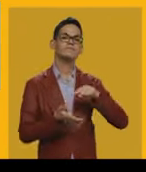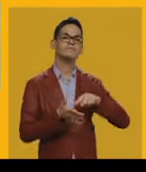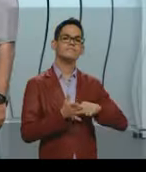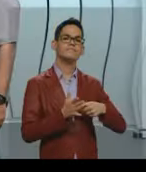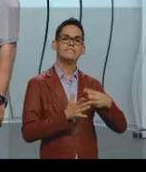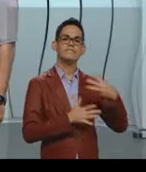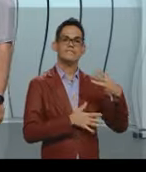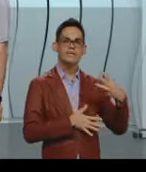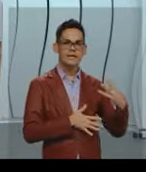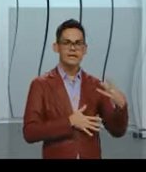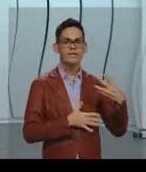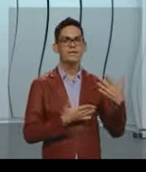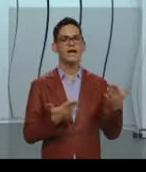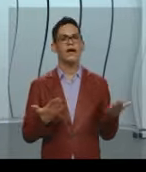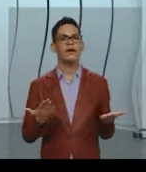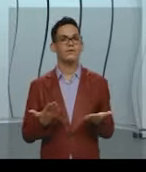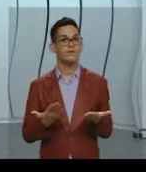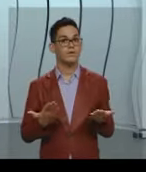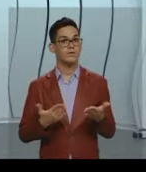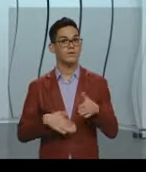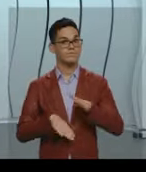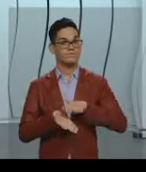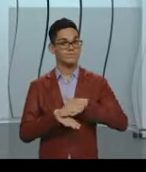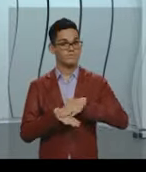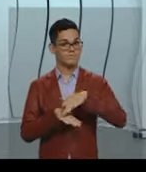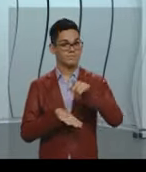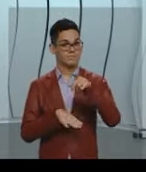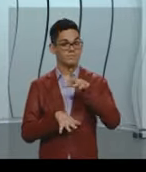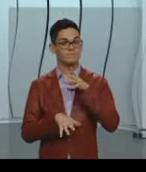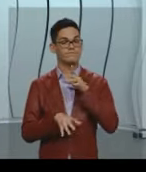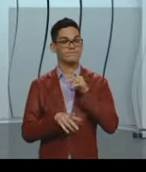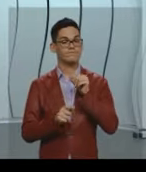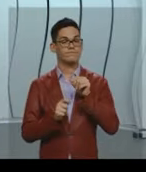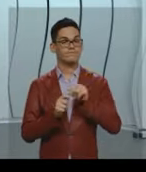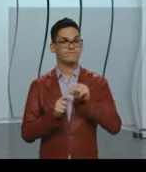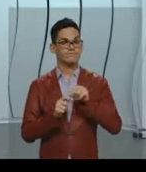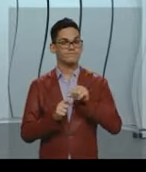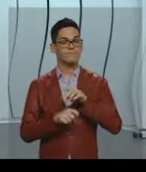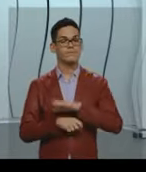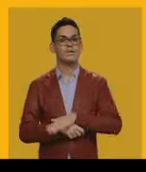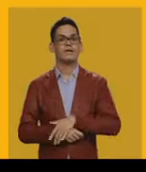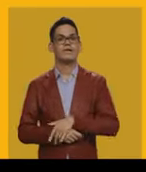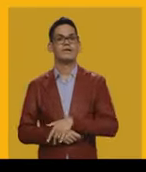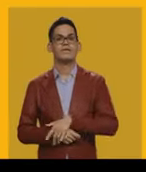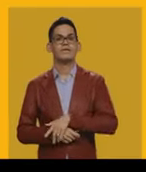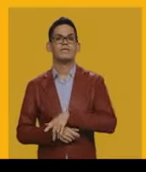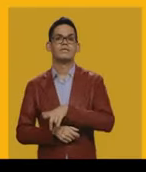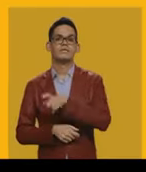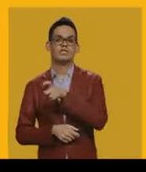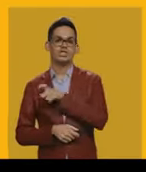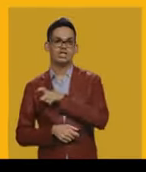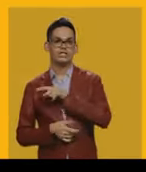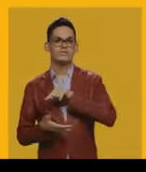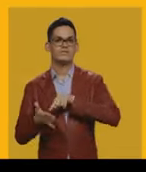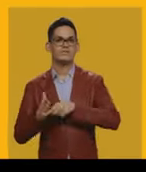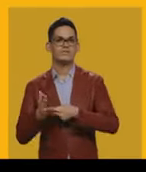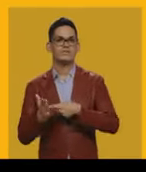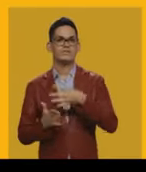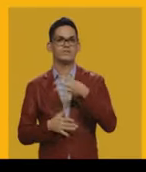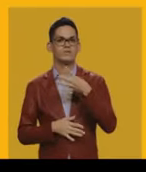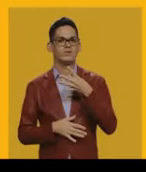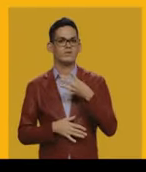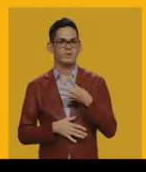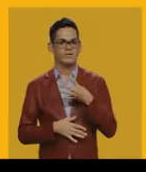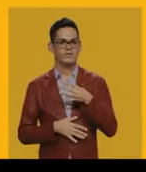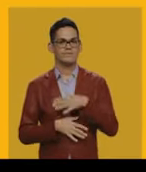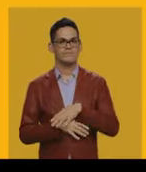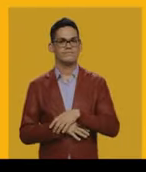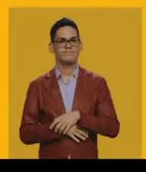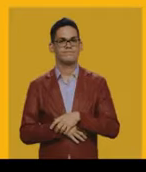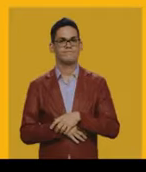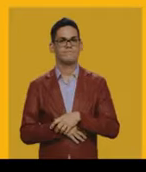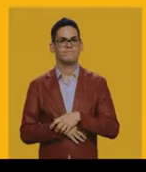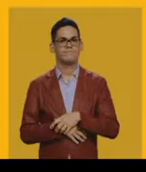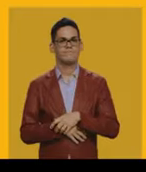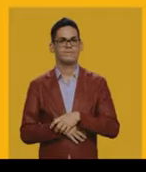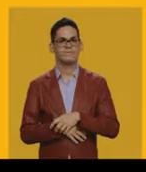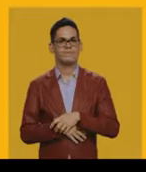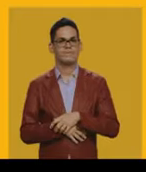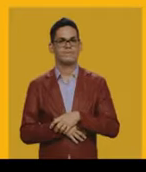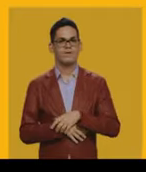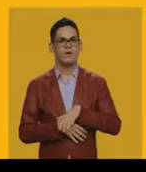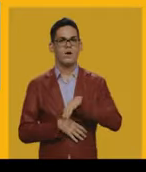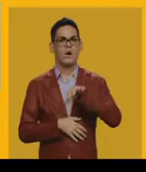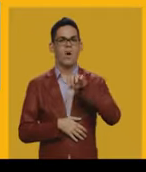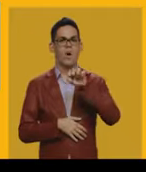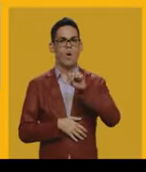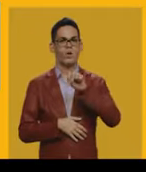Então, isso nós vamos fazer, ó. A nota x vezes o peso 4, mais a